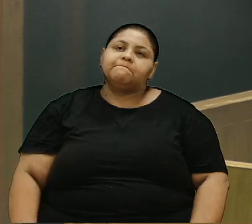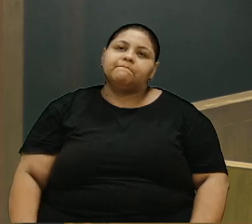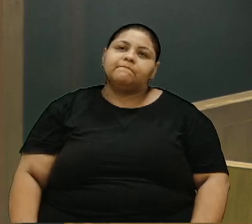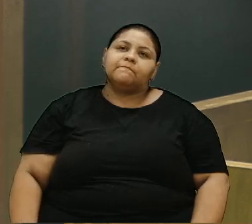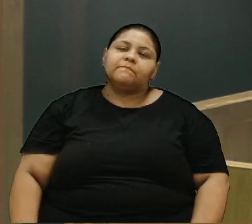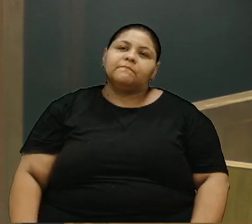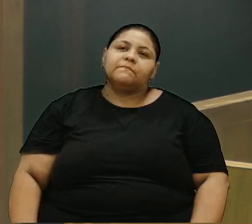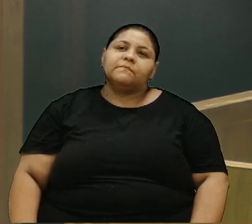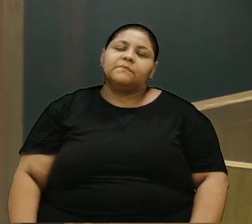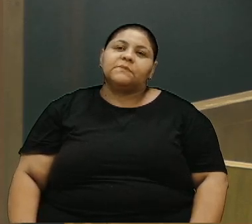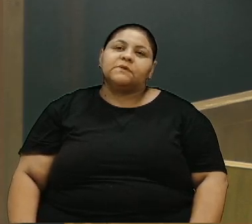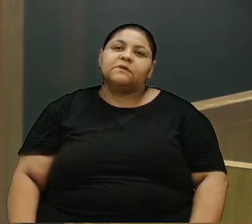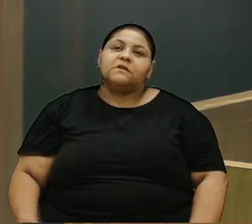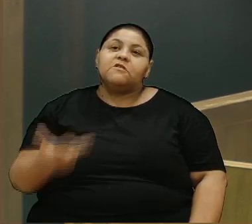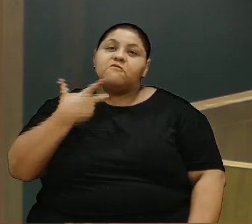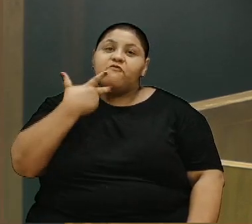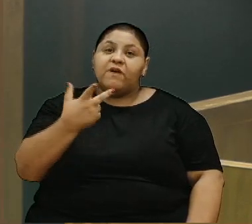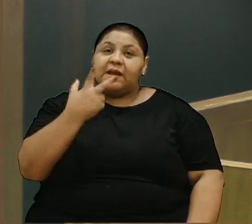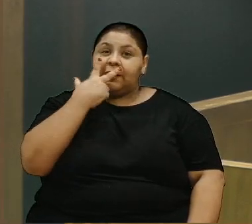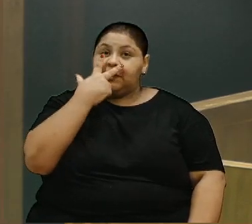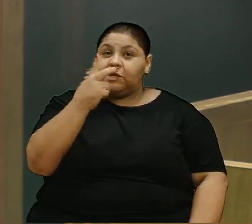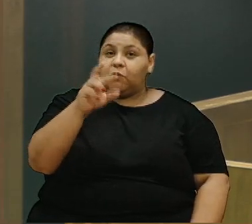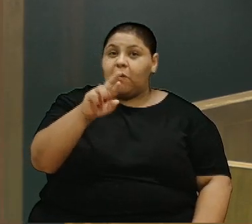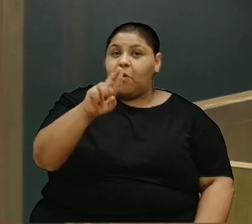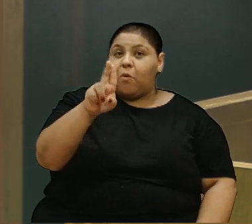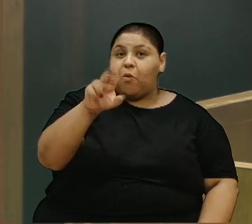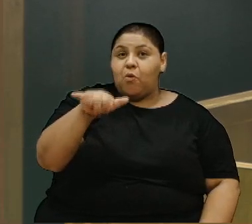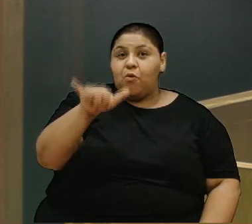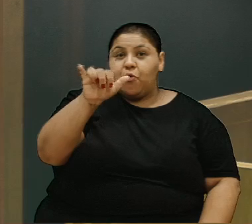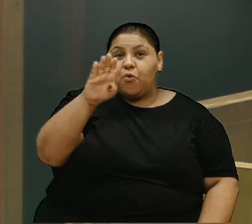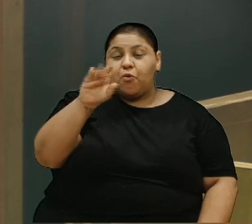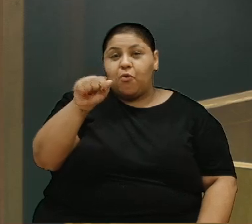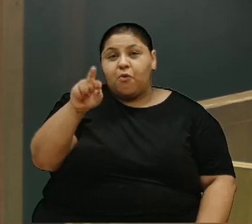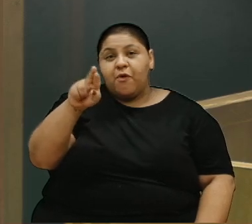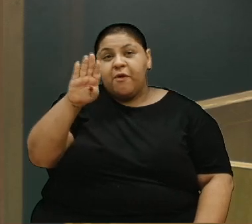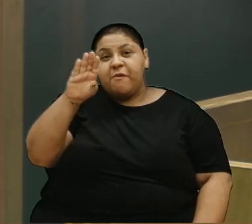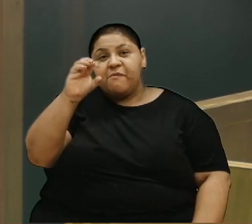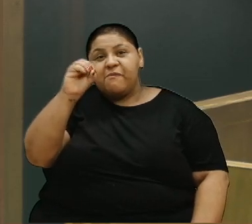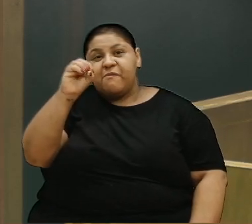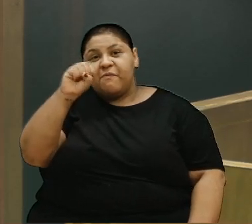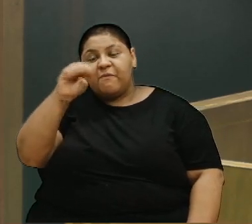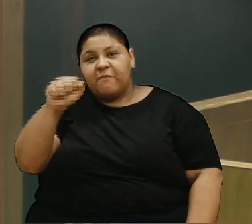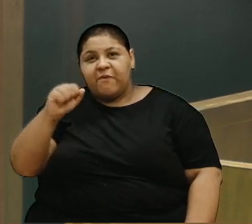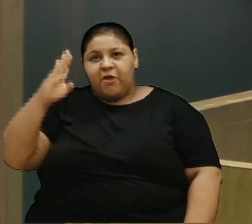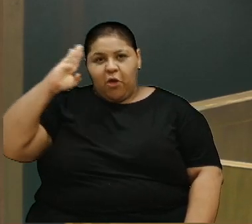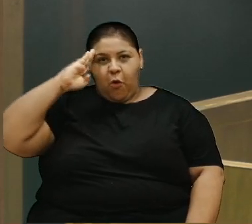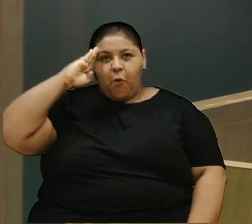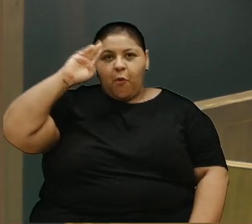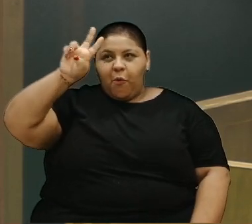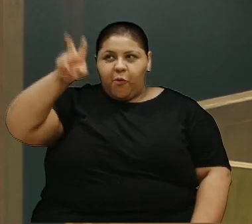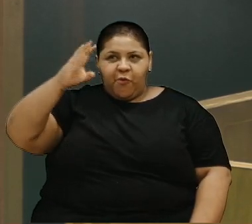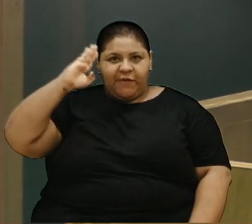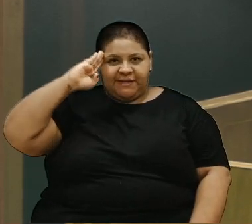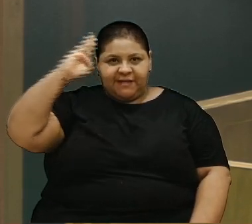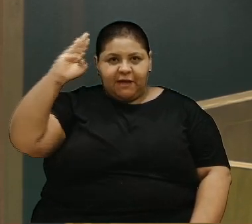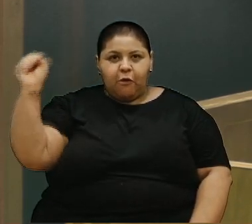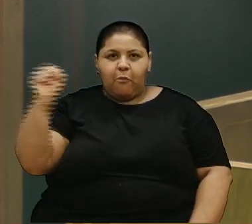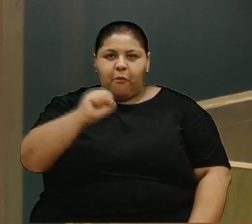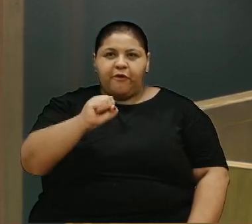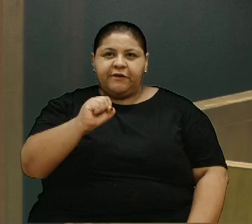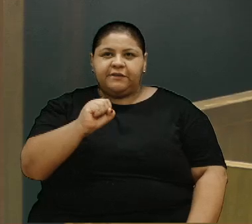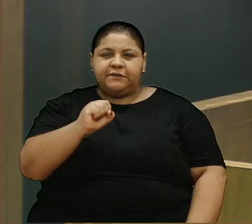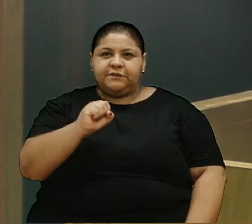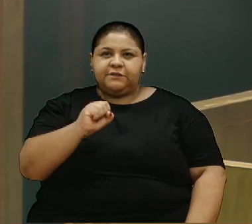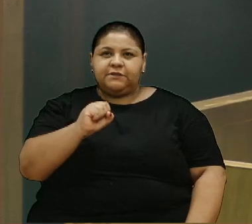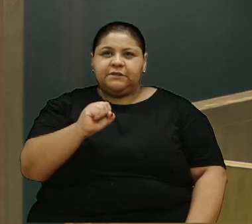parafraseando o Rui Barbosa, então, que ele já dizia que o Exército pode ficar 100